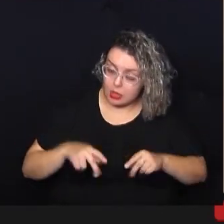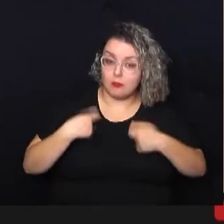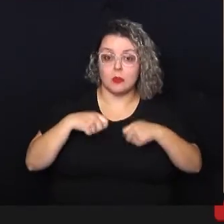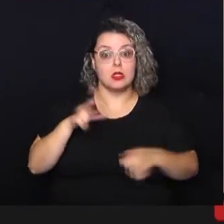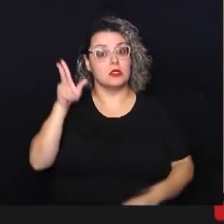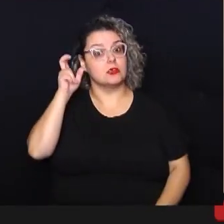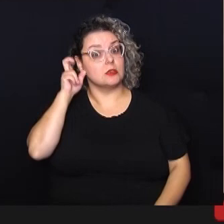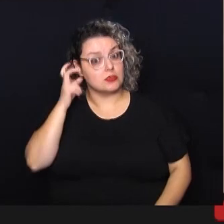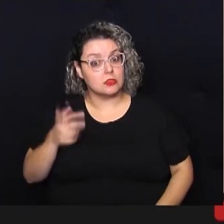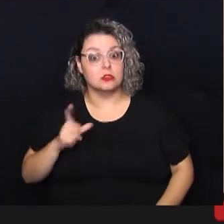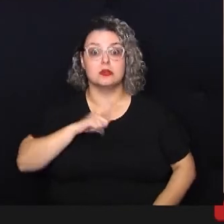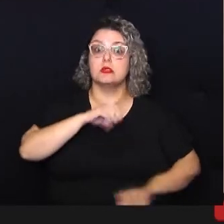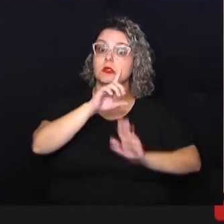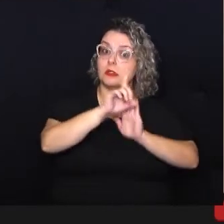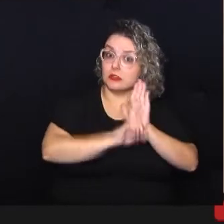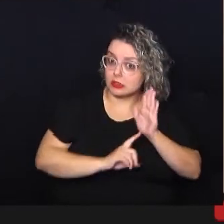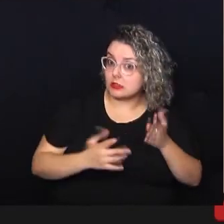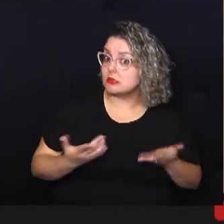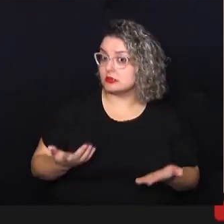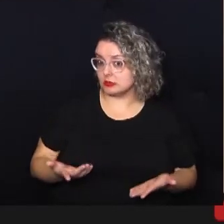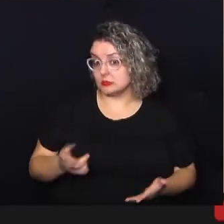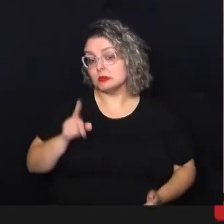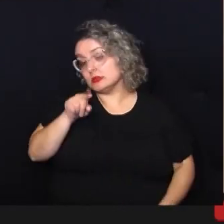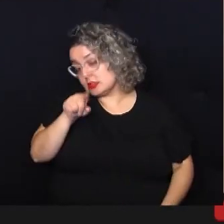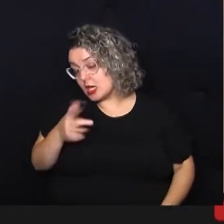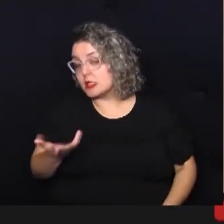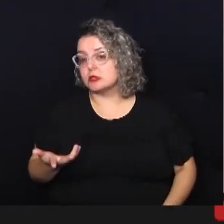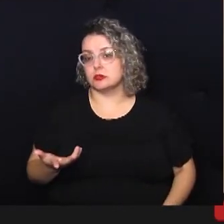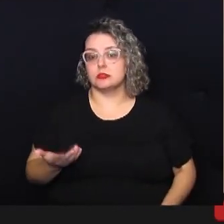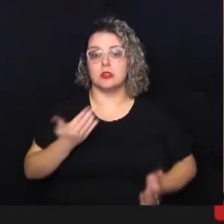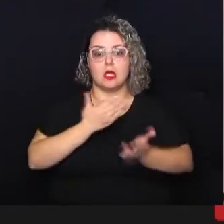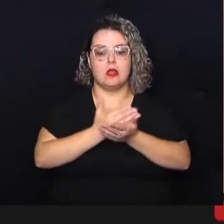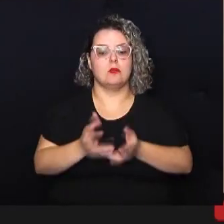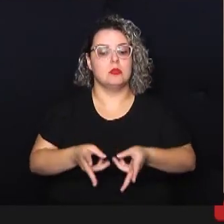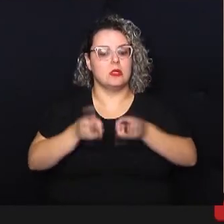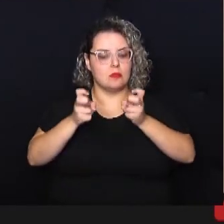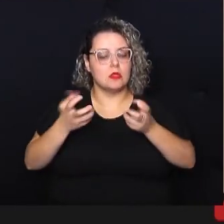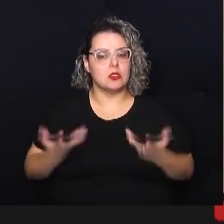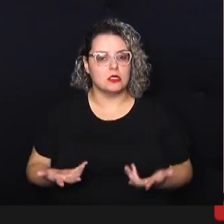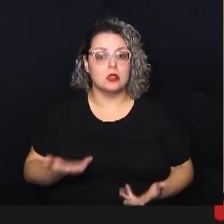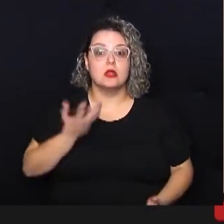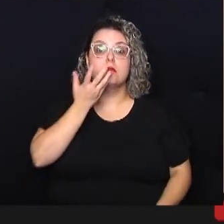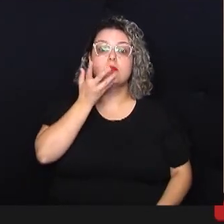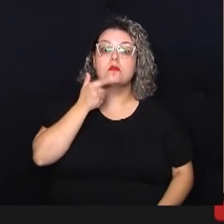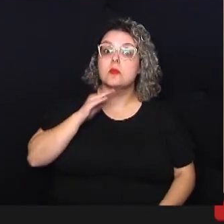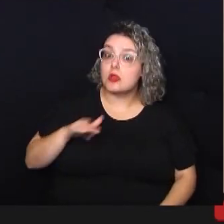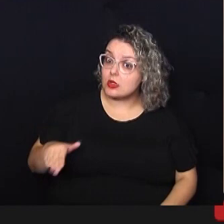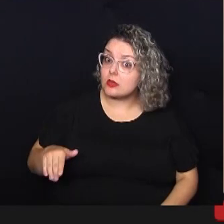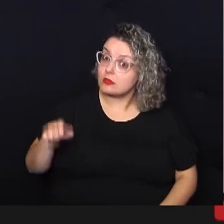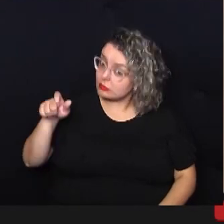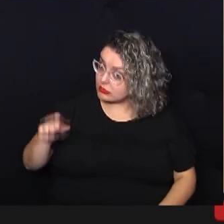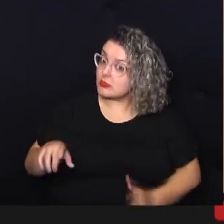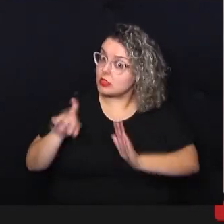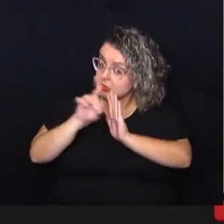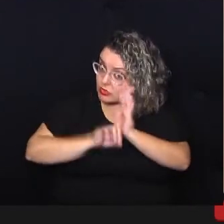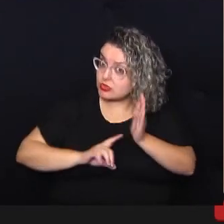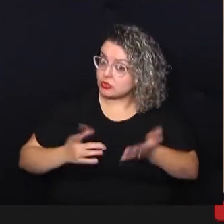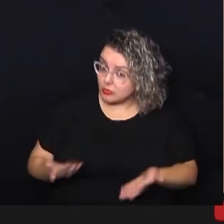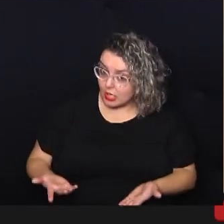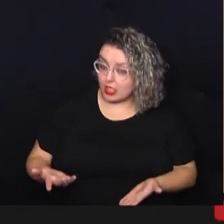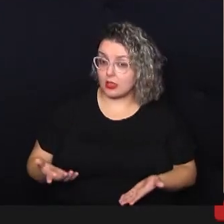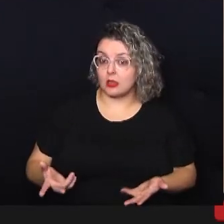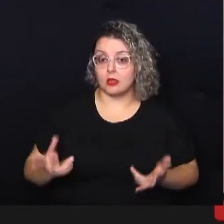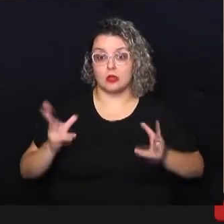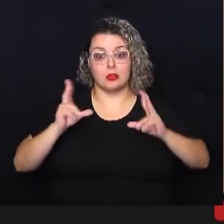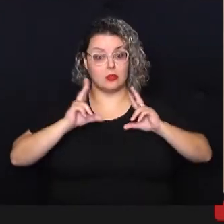ouvido, que ele tem direito, né? E é isso, assim, acho que é começar a enxergar a criança como um ser de direito, um ser que merece o